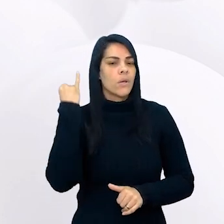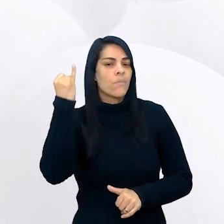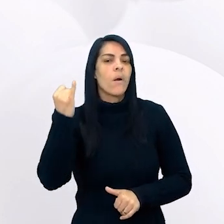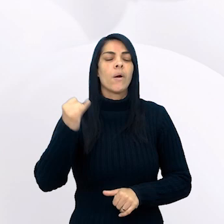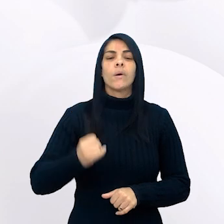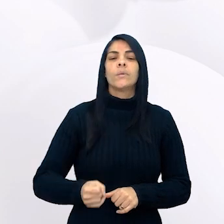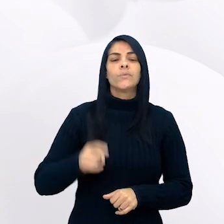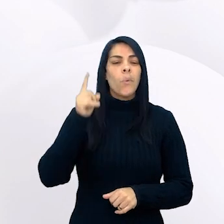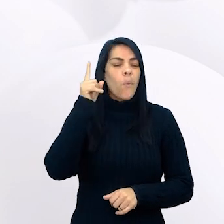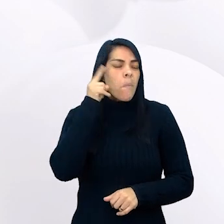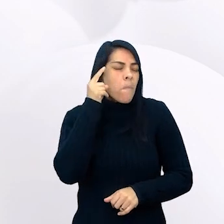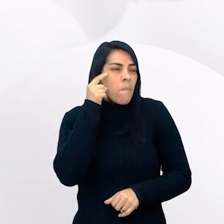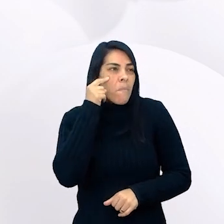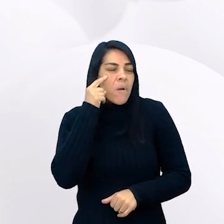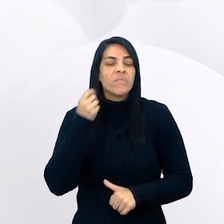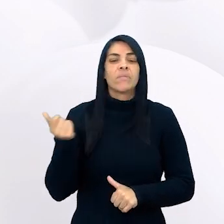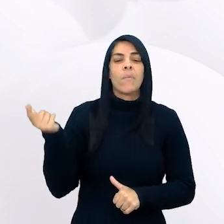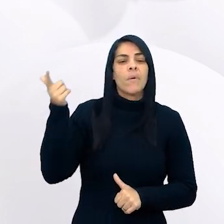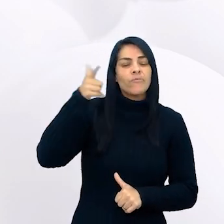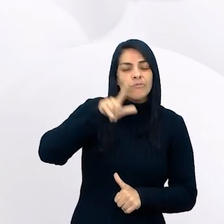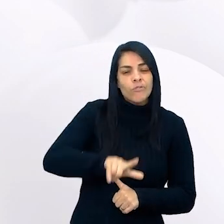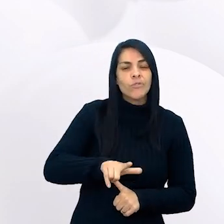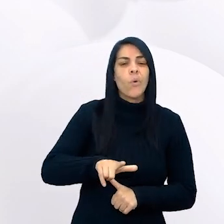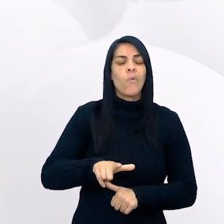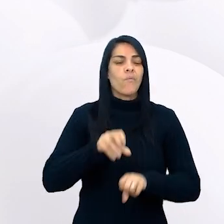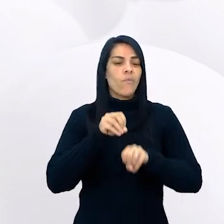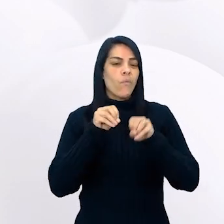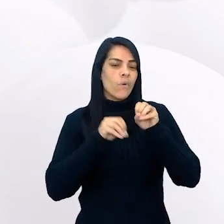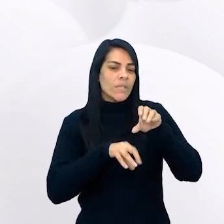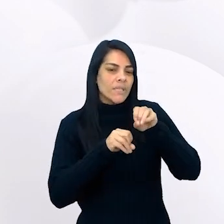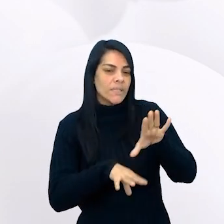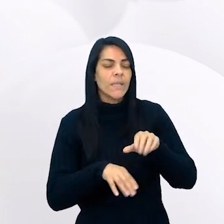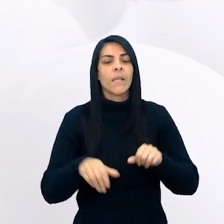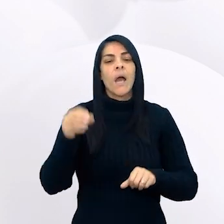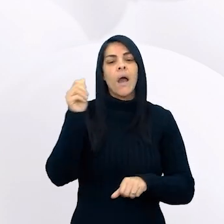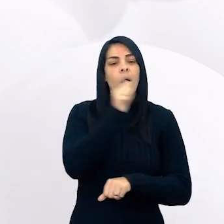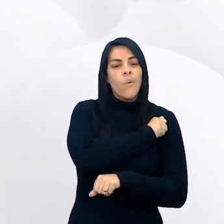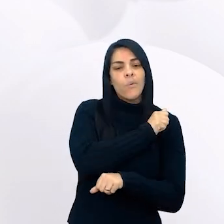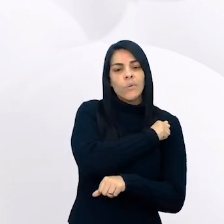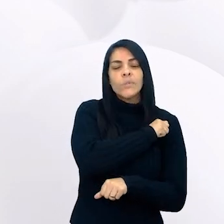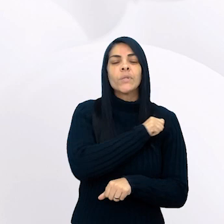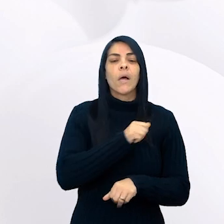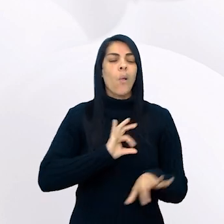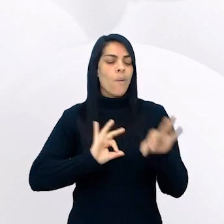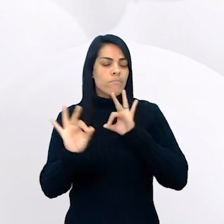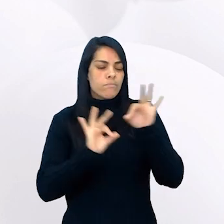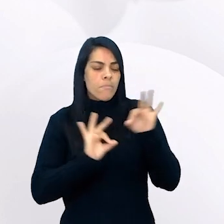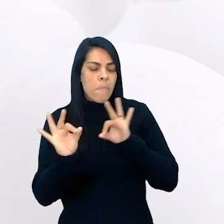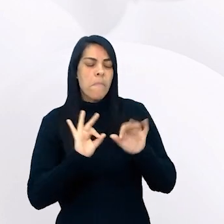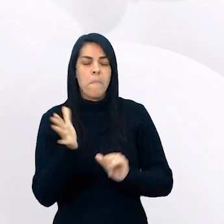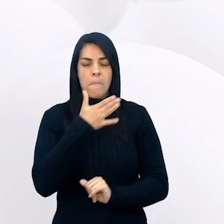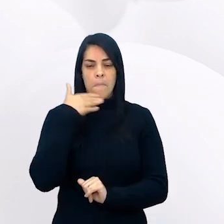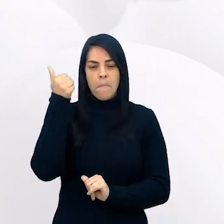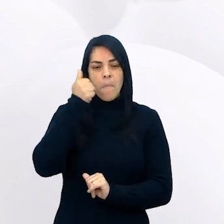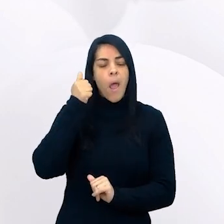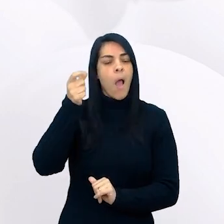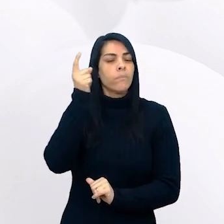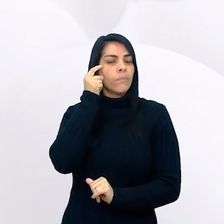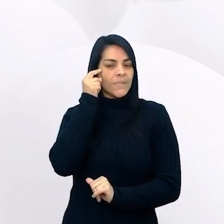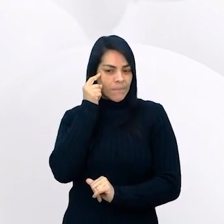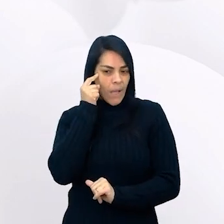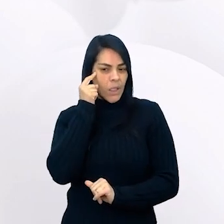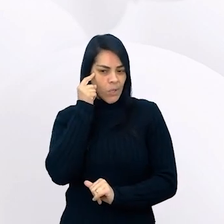alguns pensamentos e orientar os estudantes a formular melhor aí os seus pensamentos.